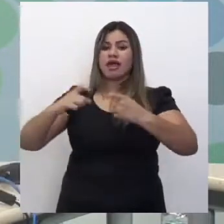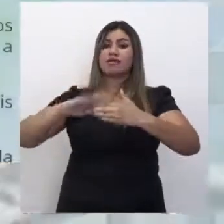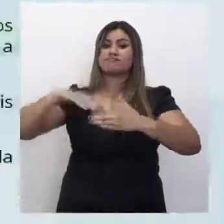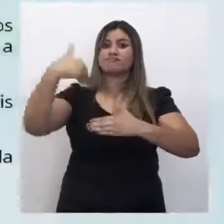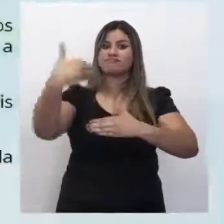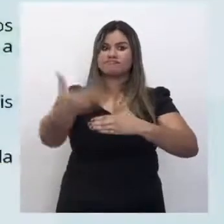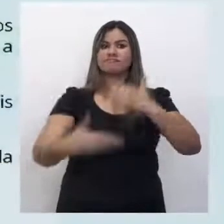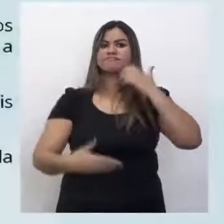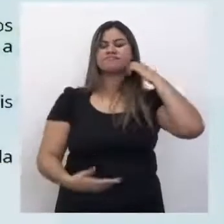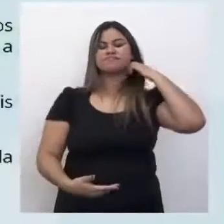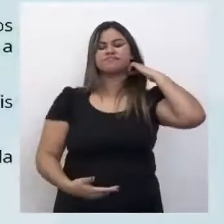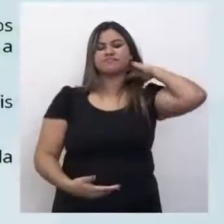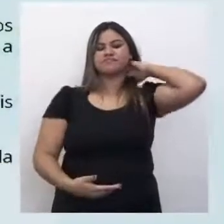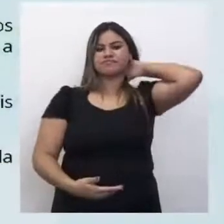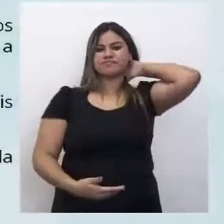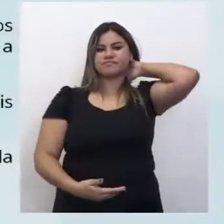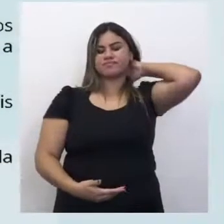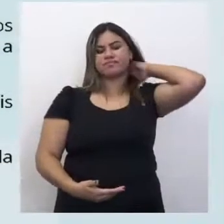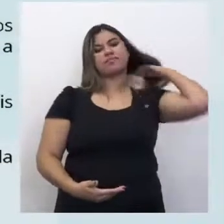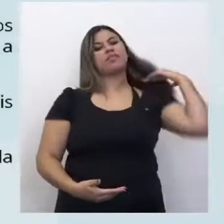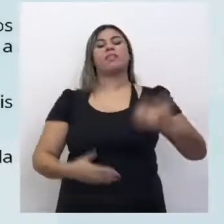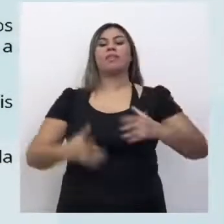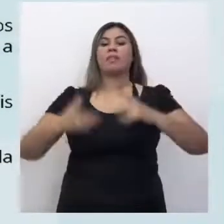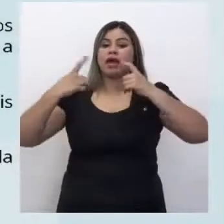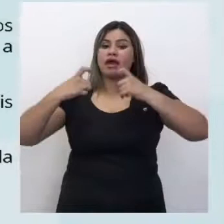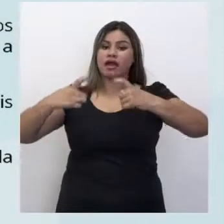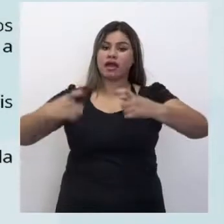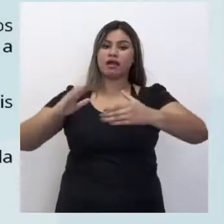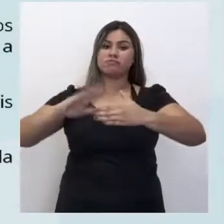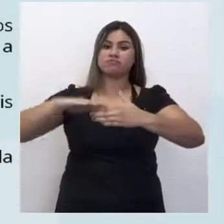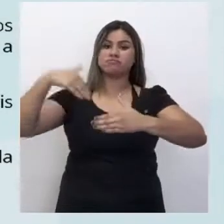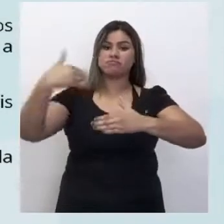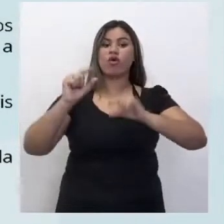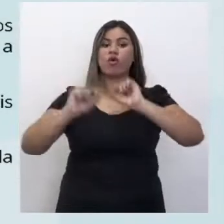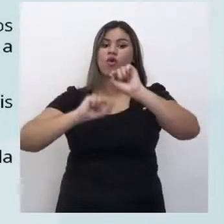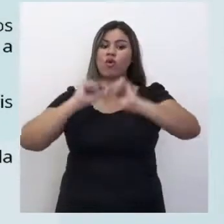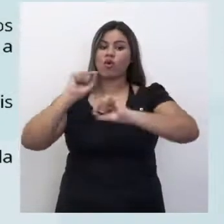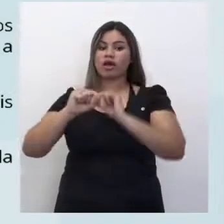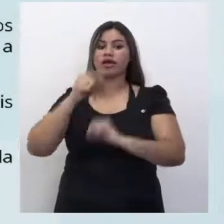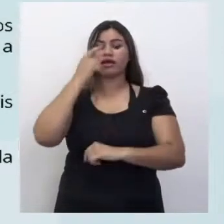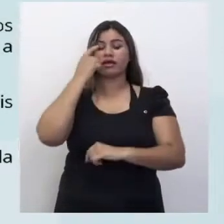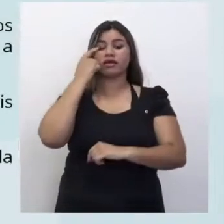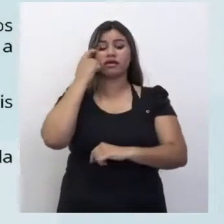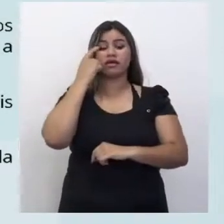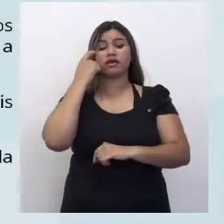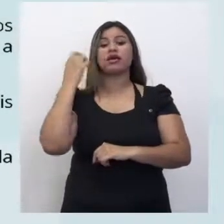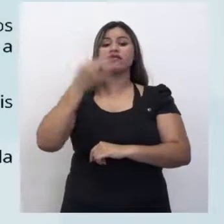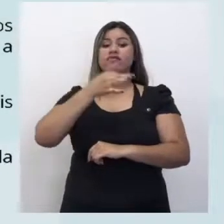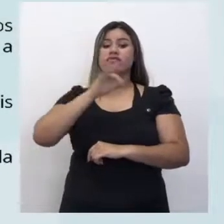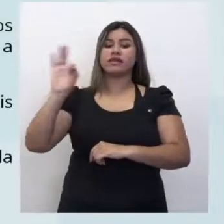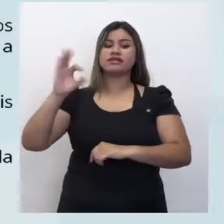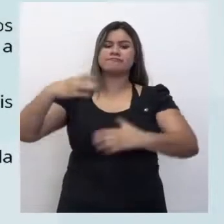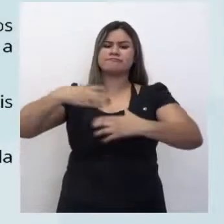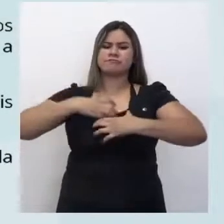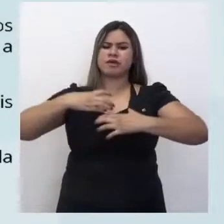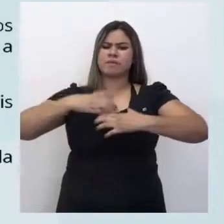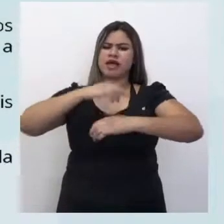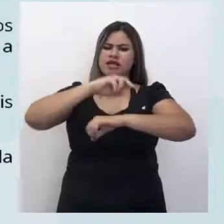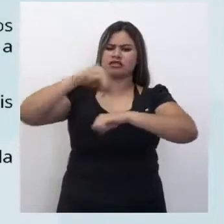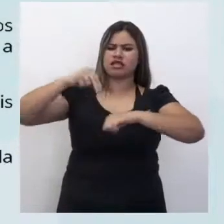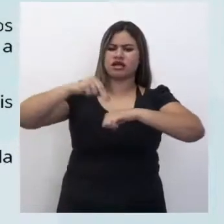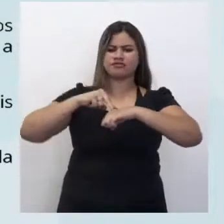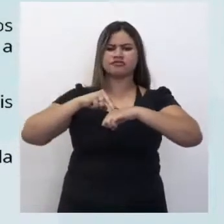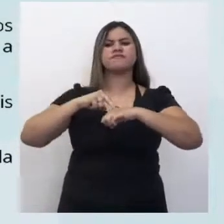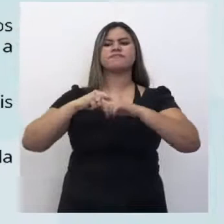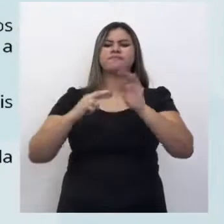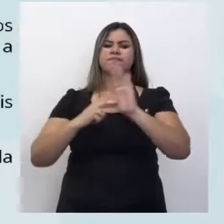Anos. Após a Guerra dos 100 Anos, desenvolveu-se na França um forte sentimento de